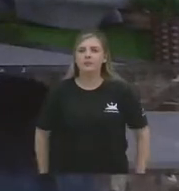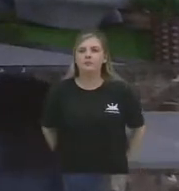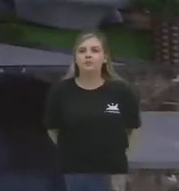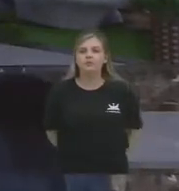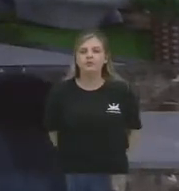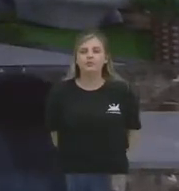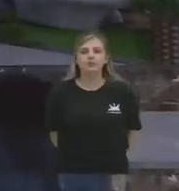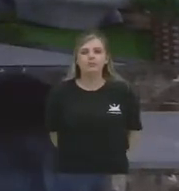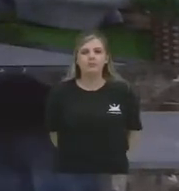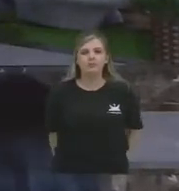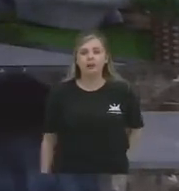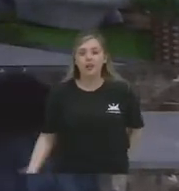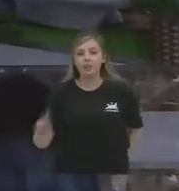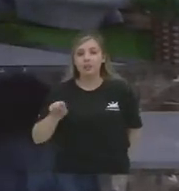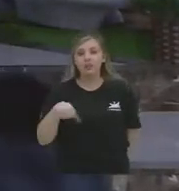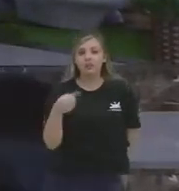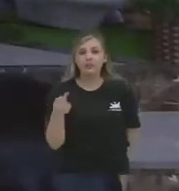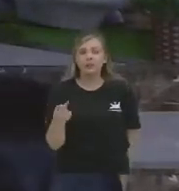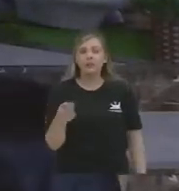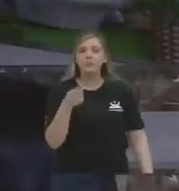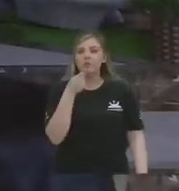Depois diz aqui, ó: